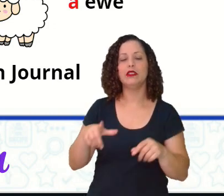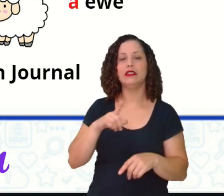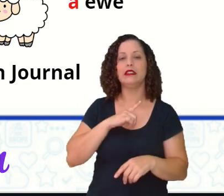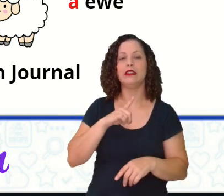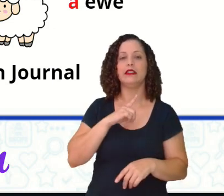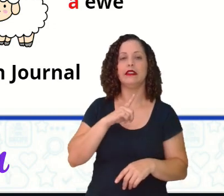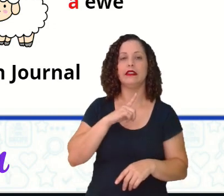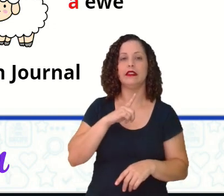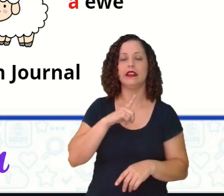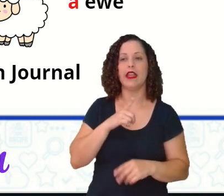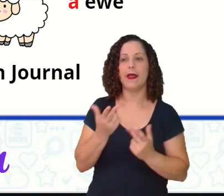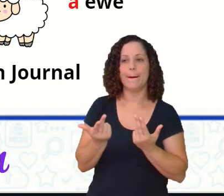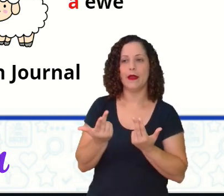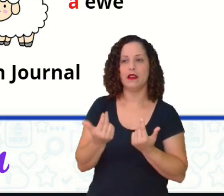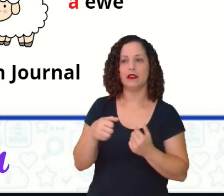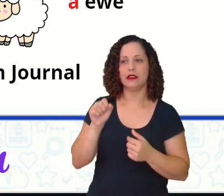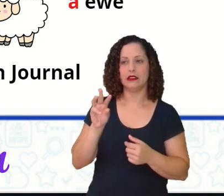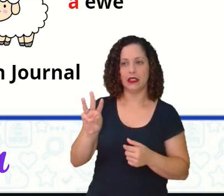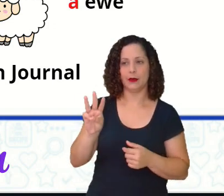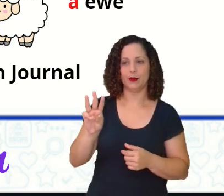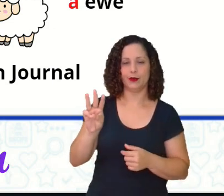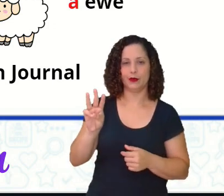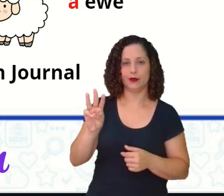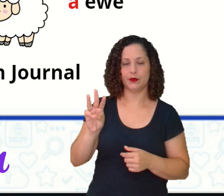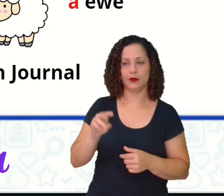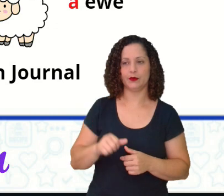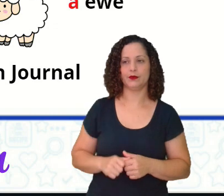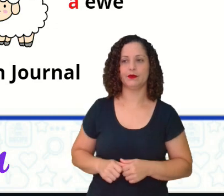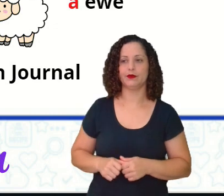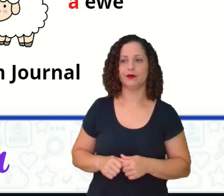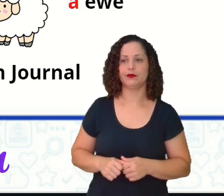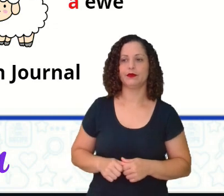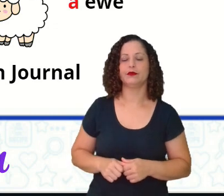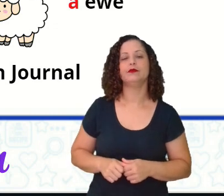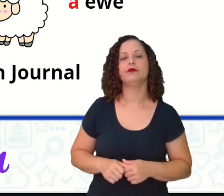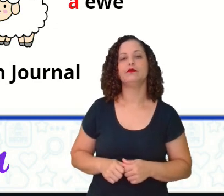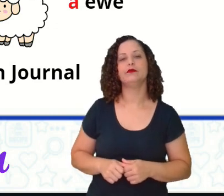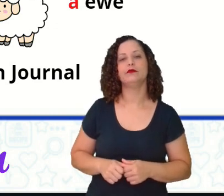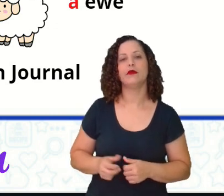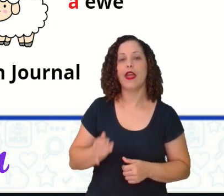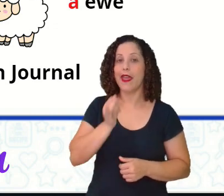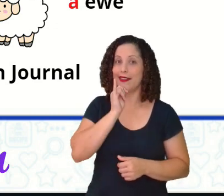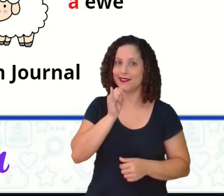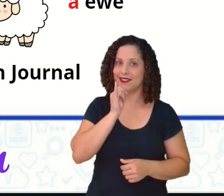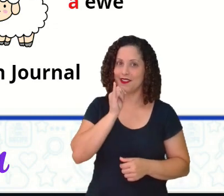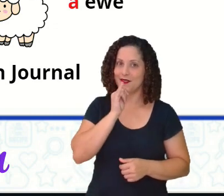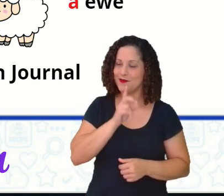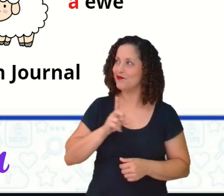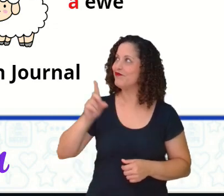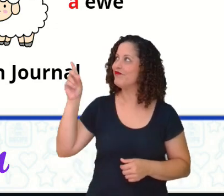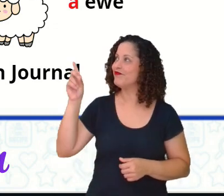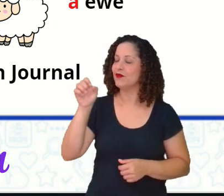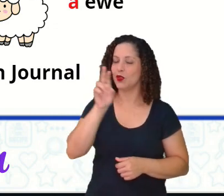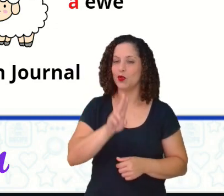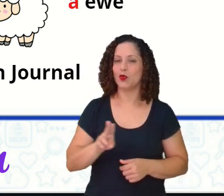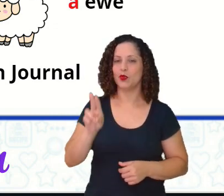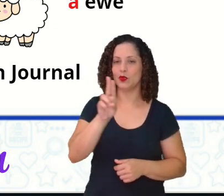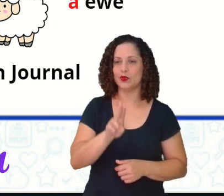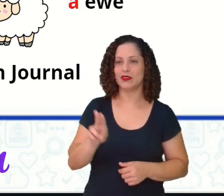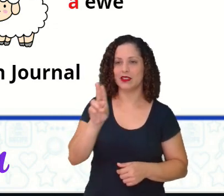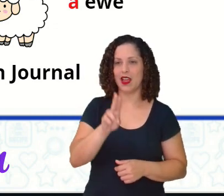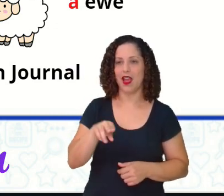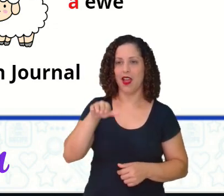de W, ok? Então, aqui tem alguns exemplos de quando se usa A com som